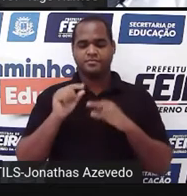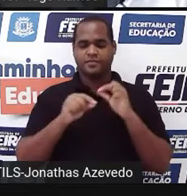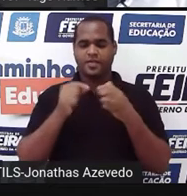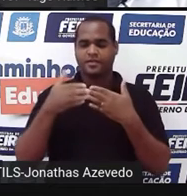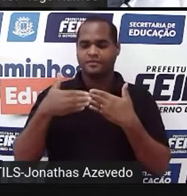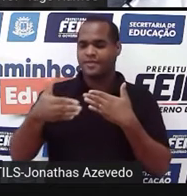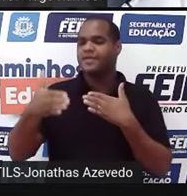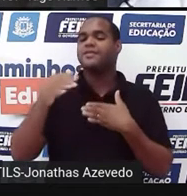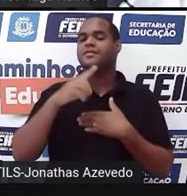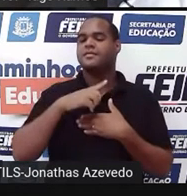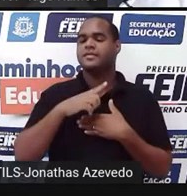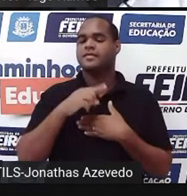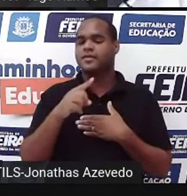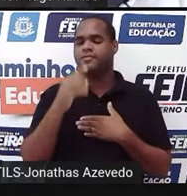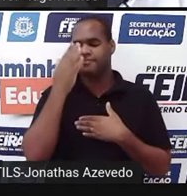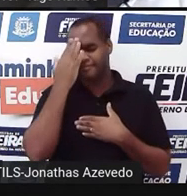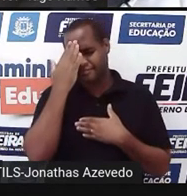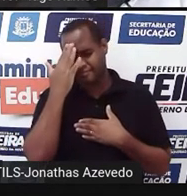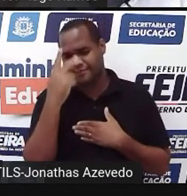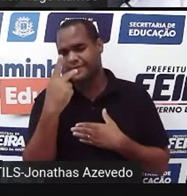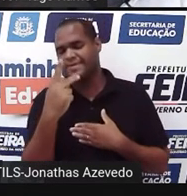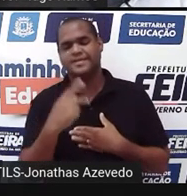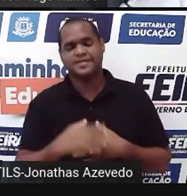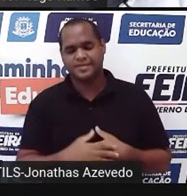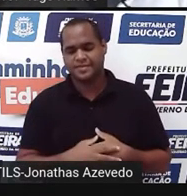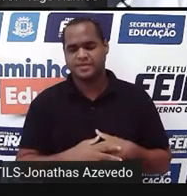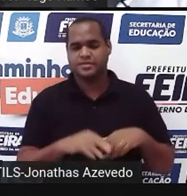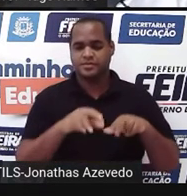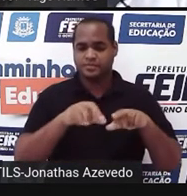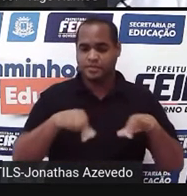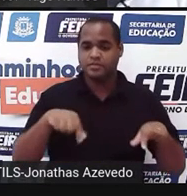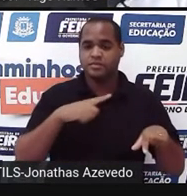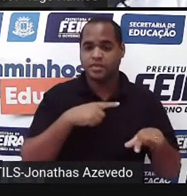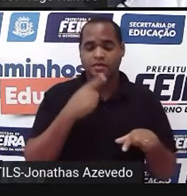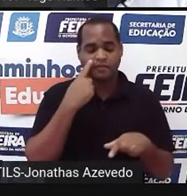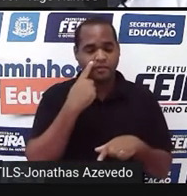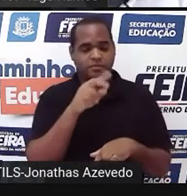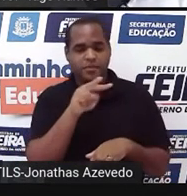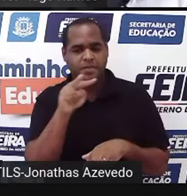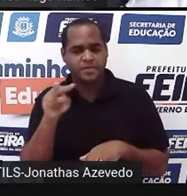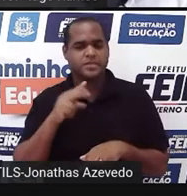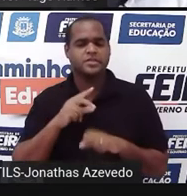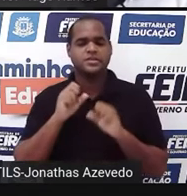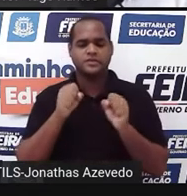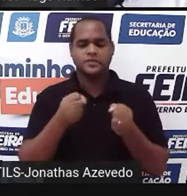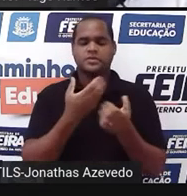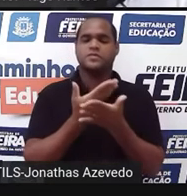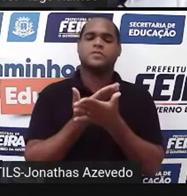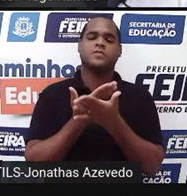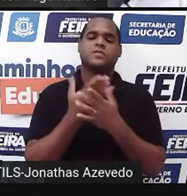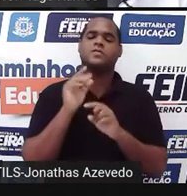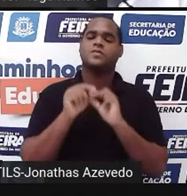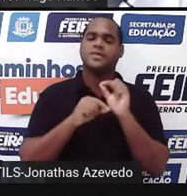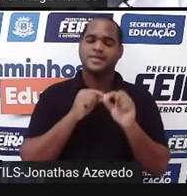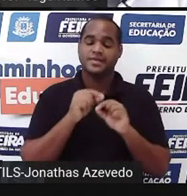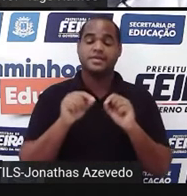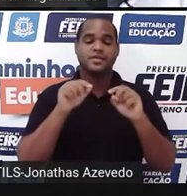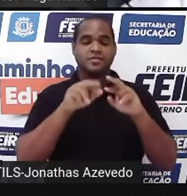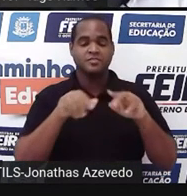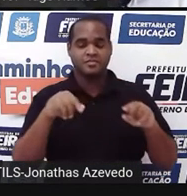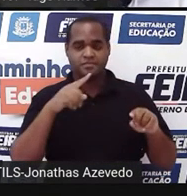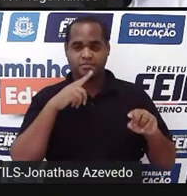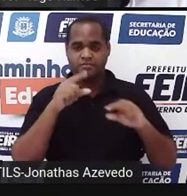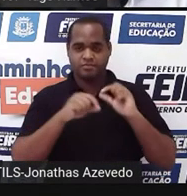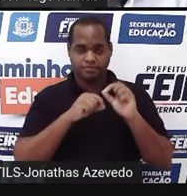vai avançar e eu quero saber de você essas coisas que a gente vem vendo aí a gente tá estudando o quê né isso que a gente